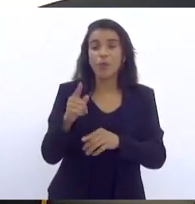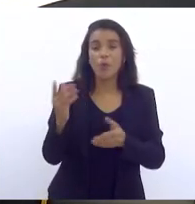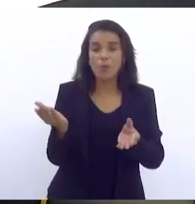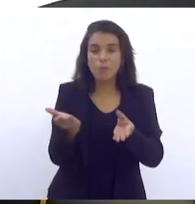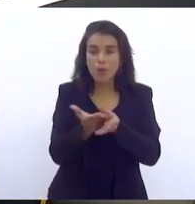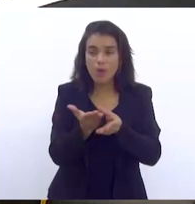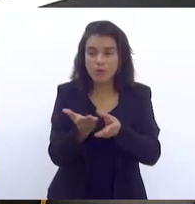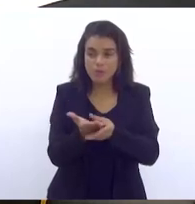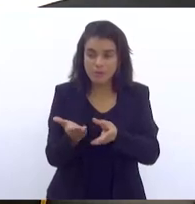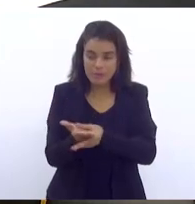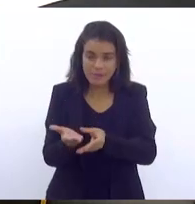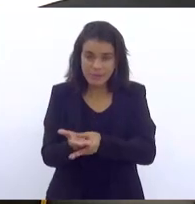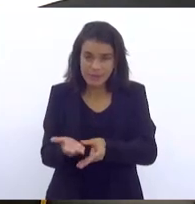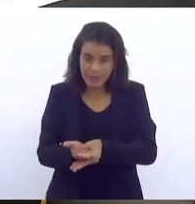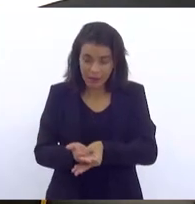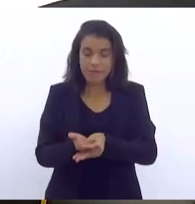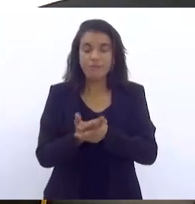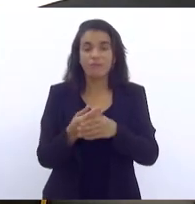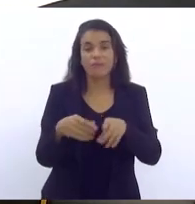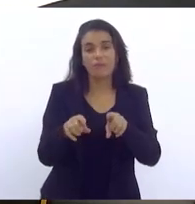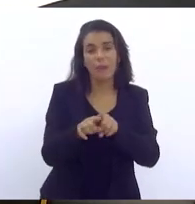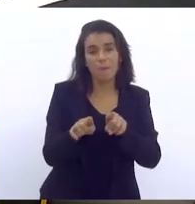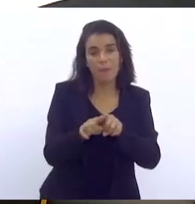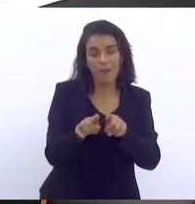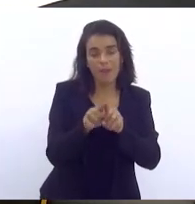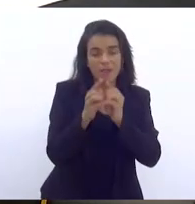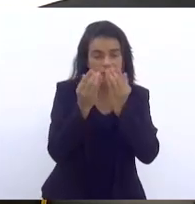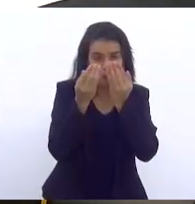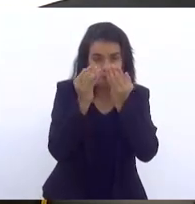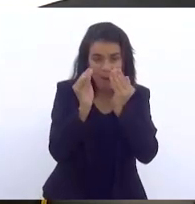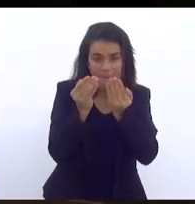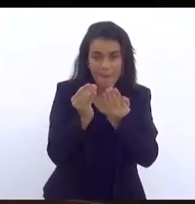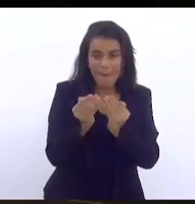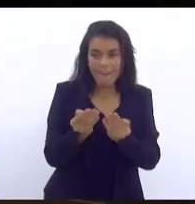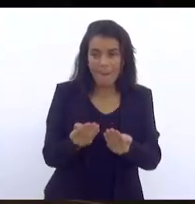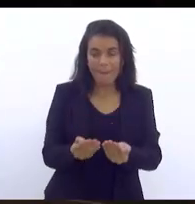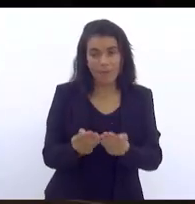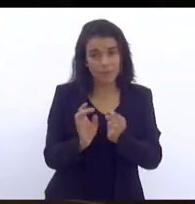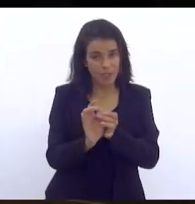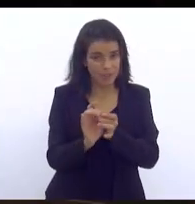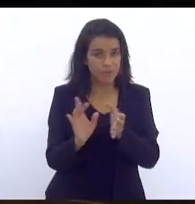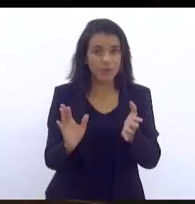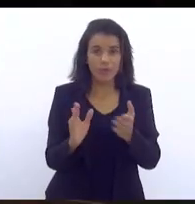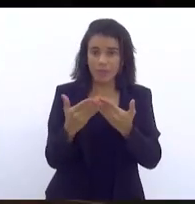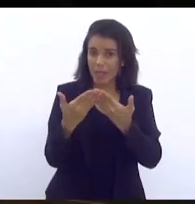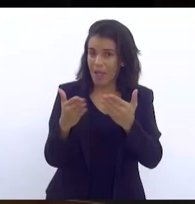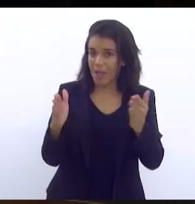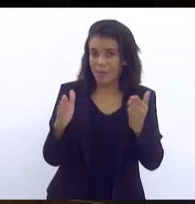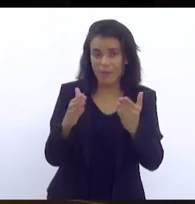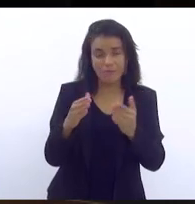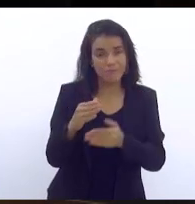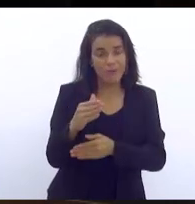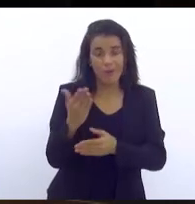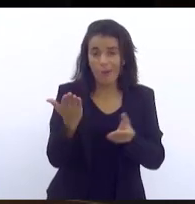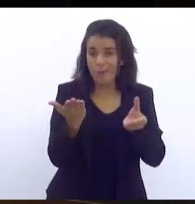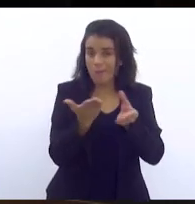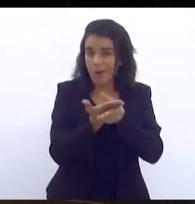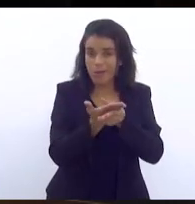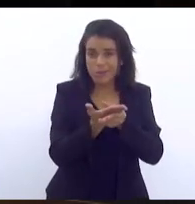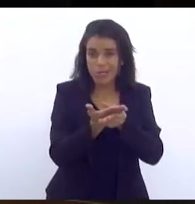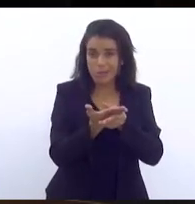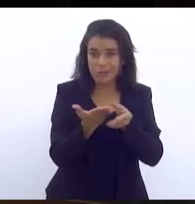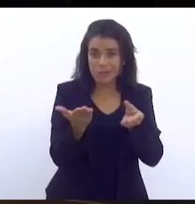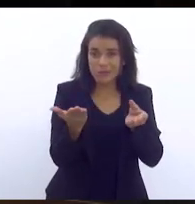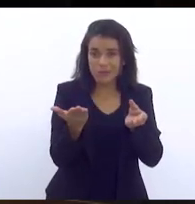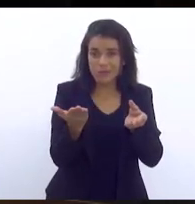no qual eles tramitaram eh e o qual eles foram apreciados eh estão disponíveis estão abertos é um processo que T que